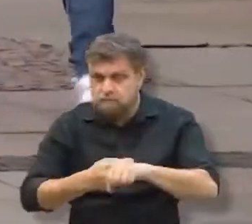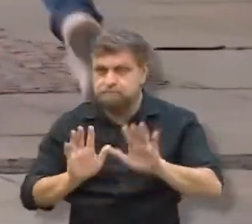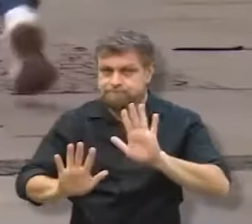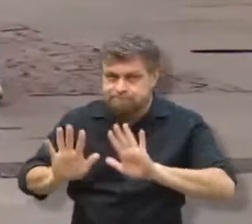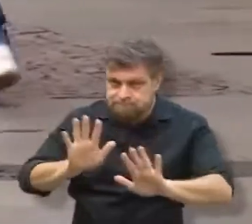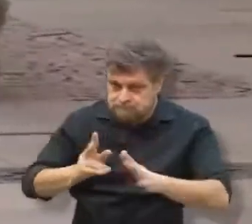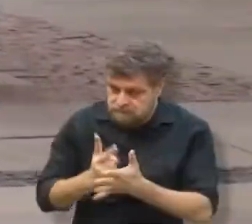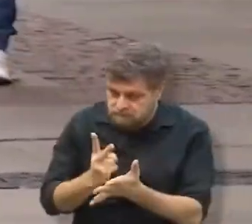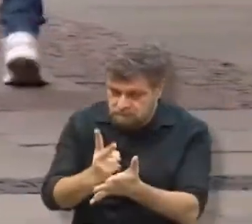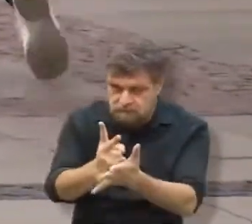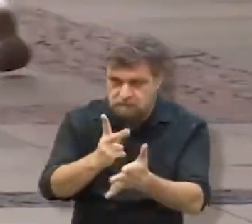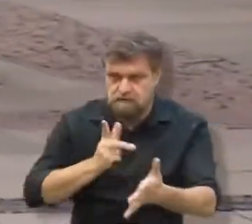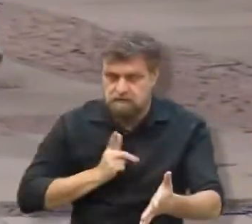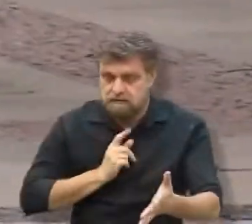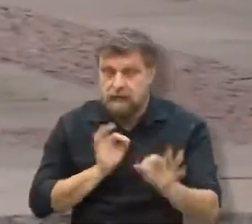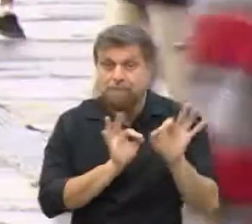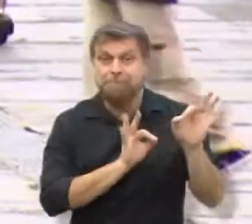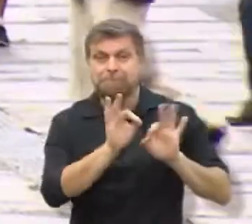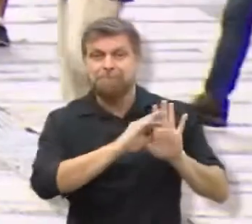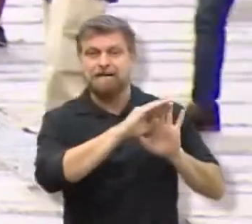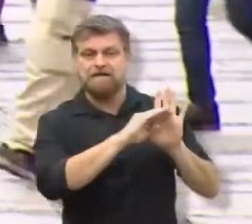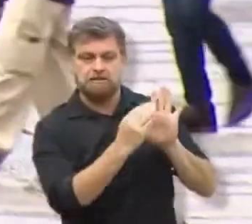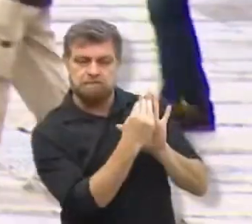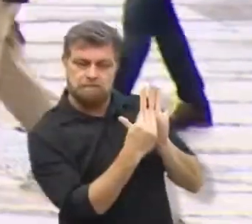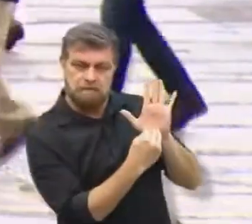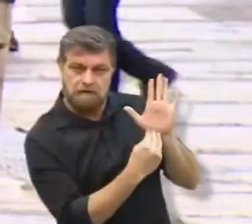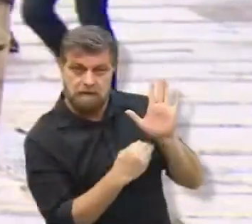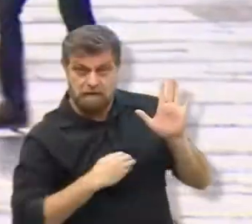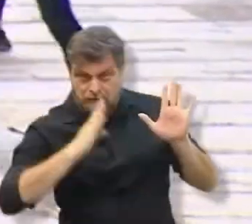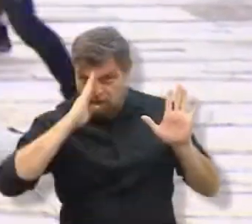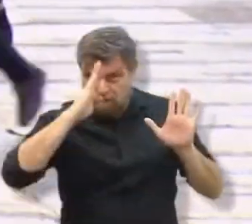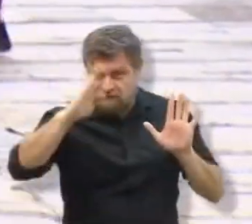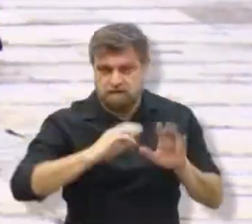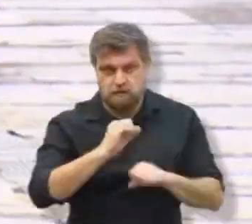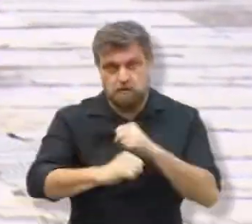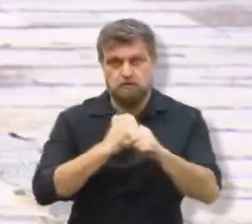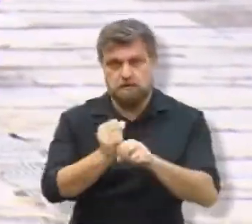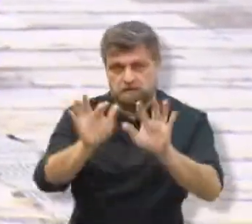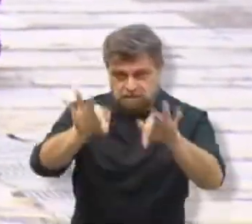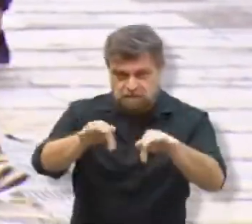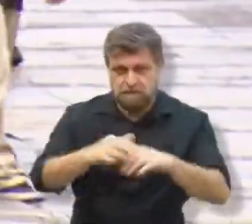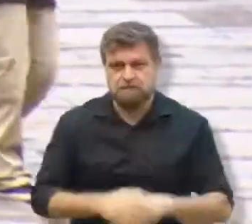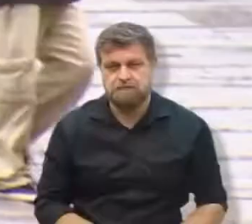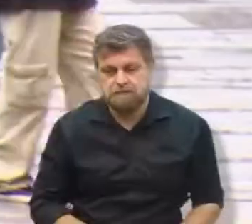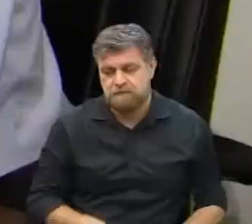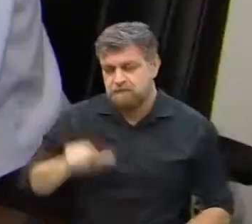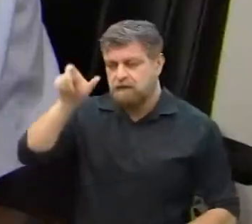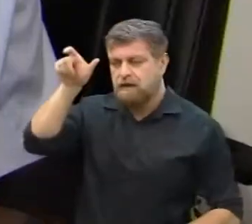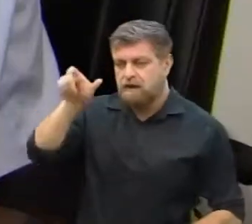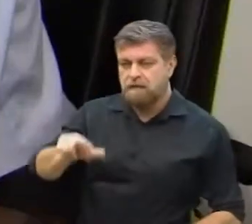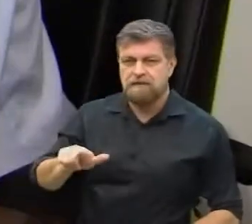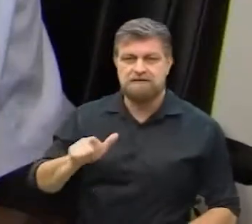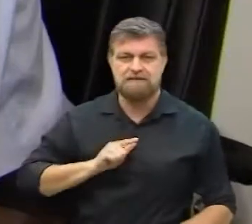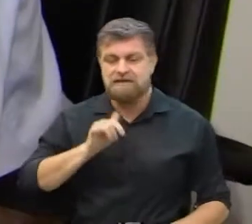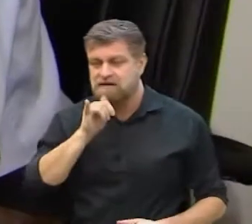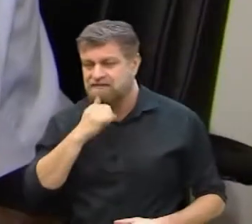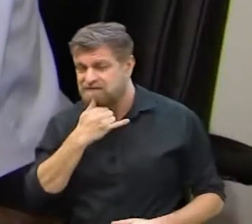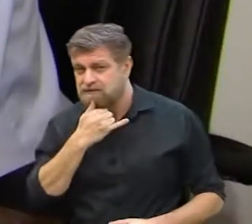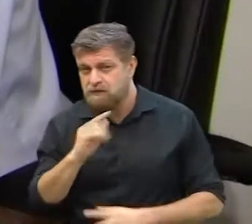gastar, o momento agora e sempre é de planejar, principalmente no final do ano. O